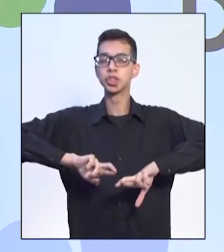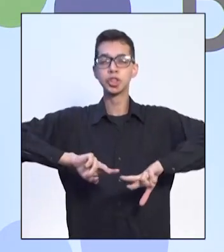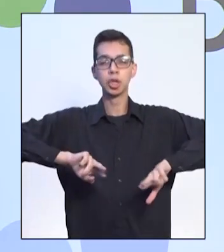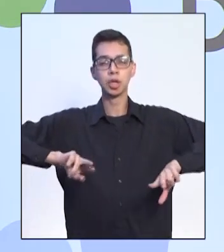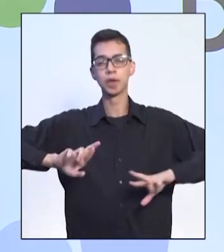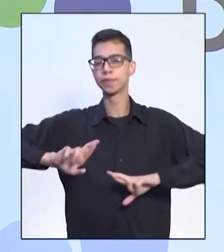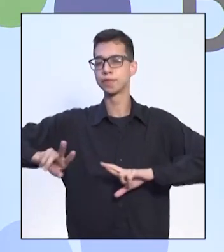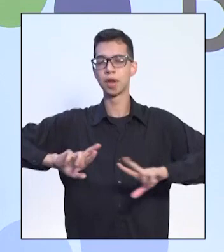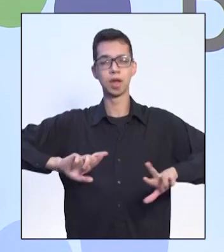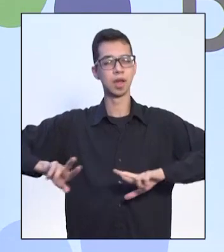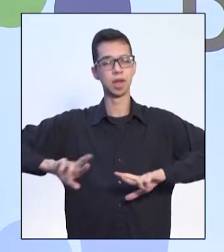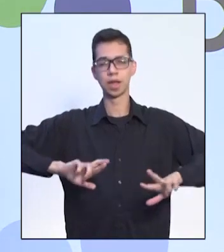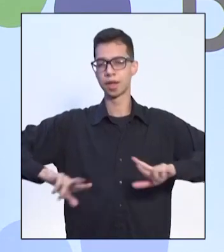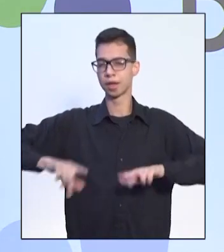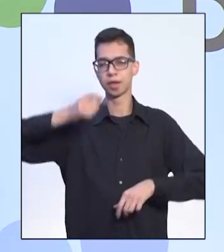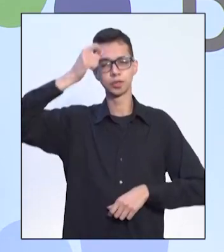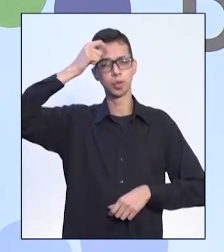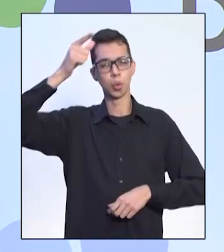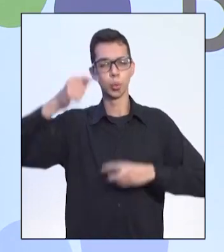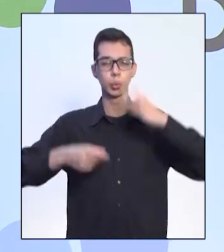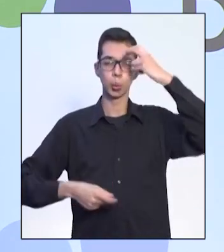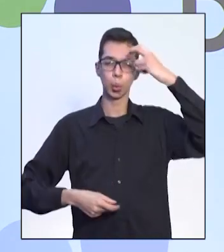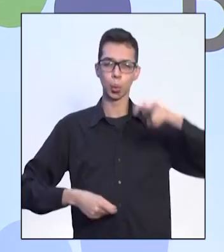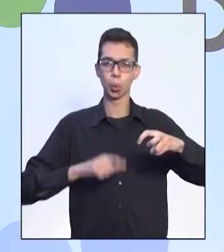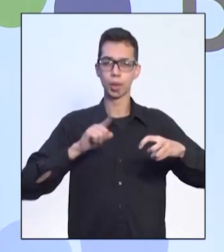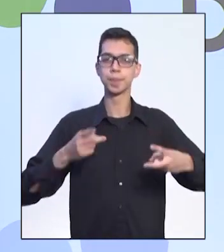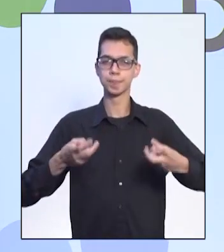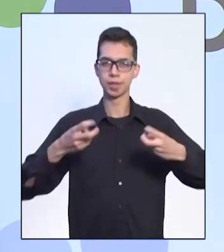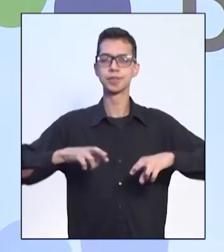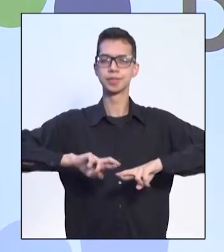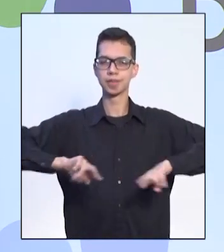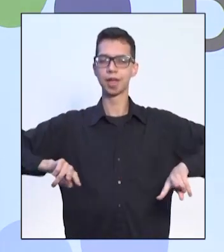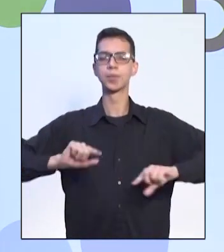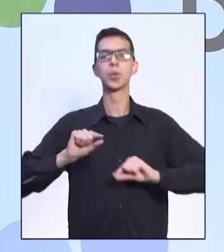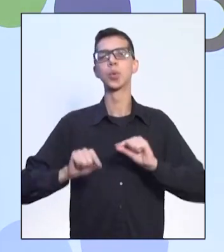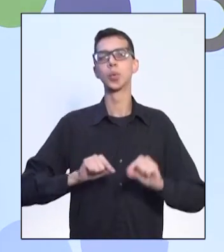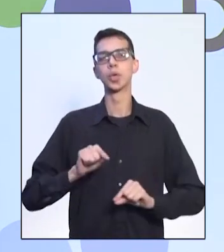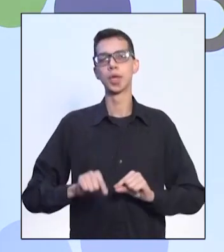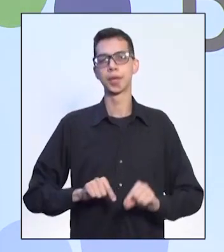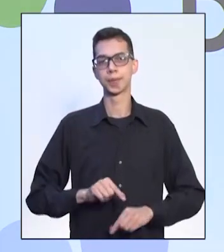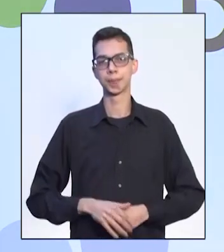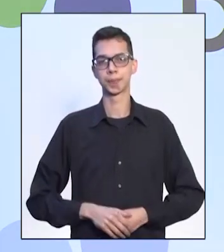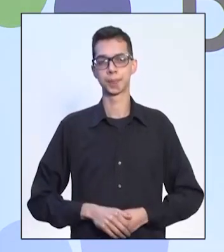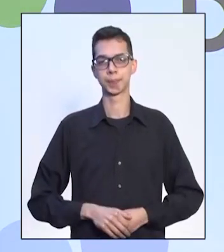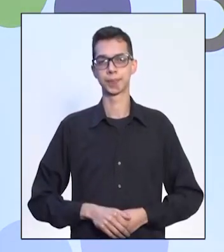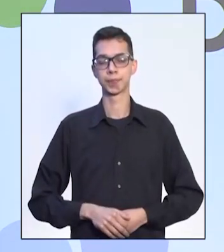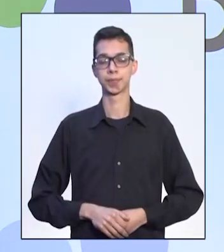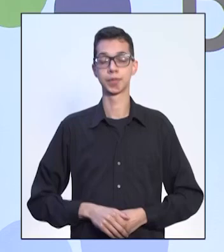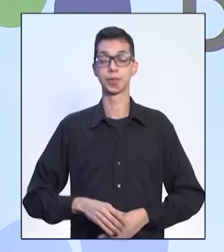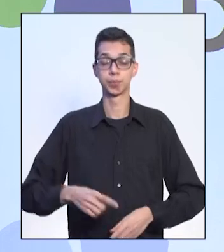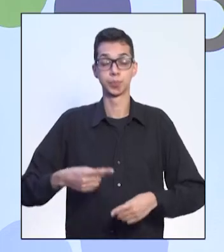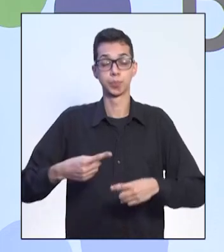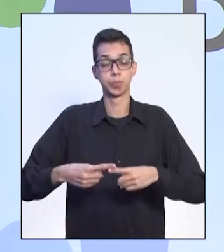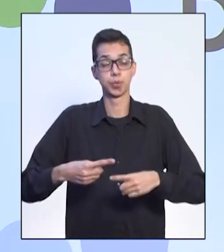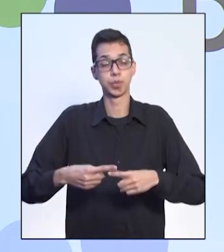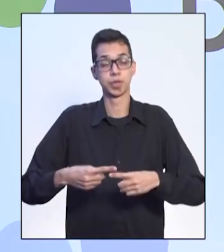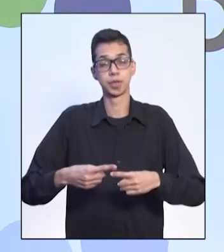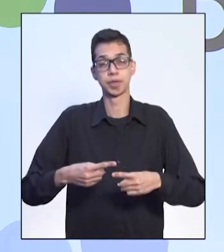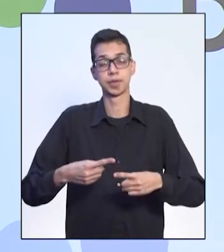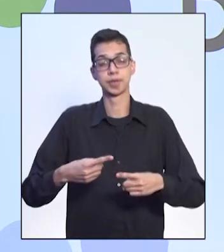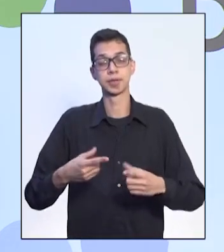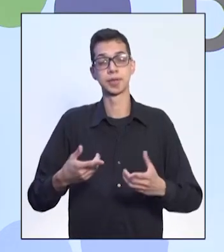essa consciência de que essa diversificação ela é produto da dimensão, do